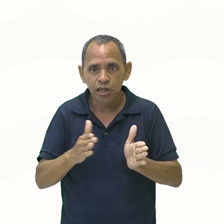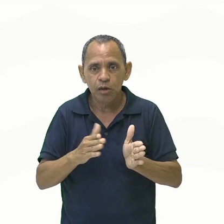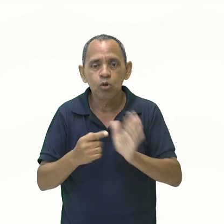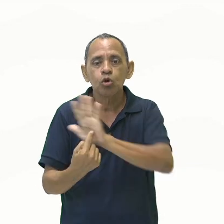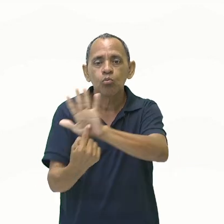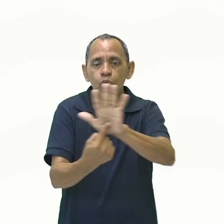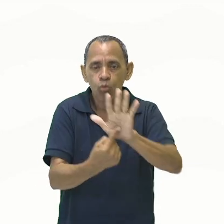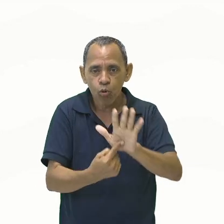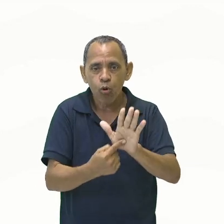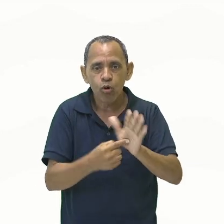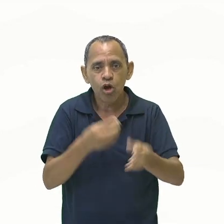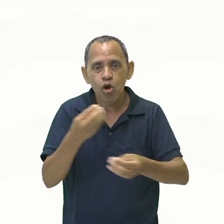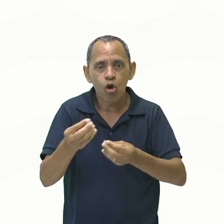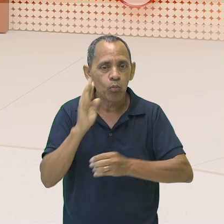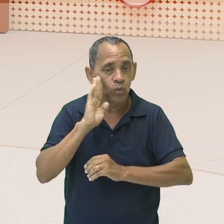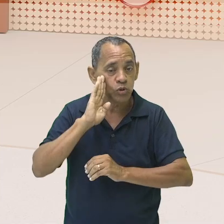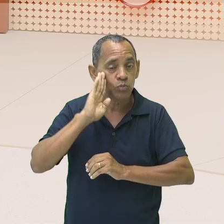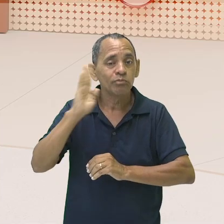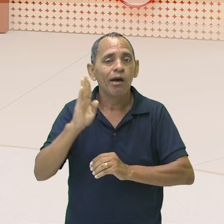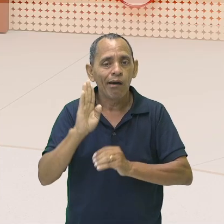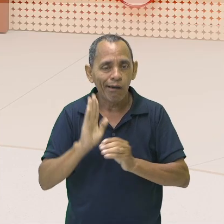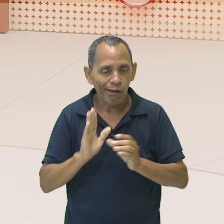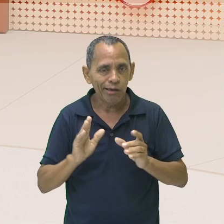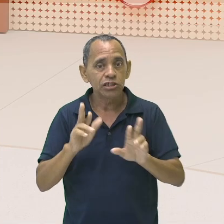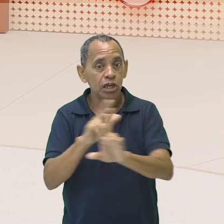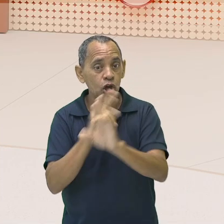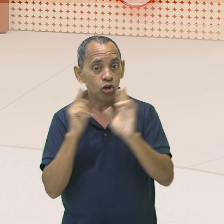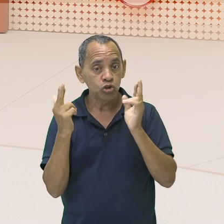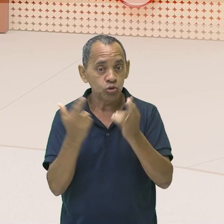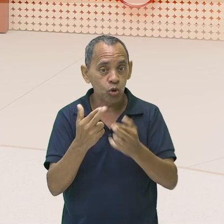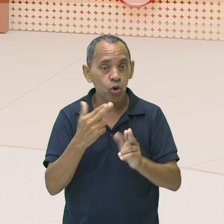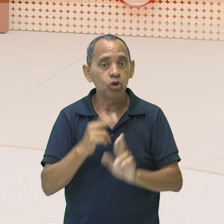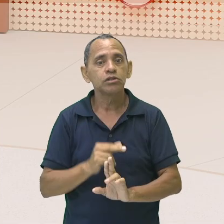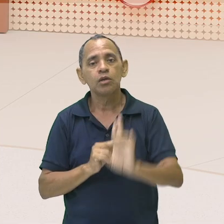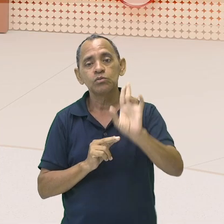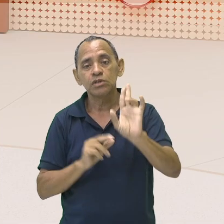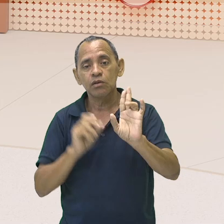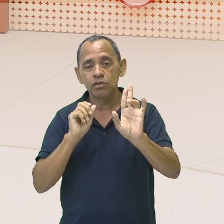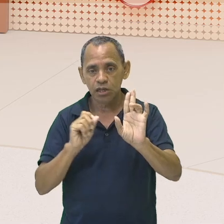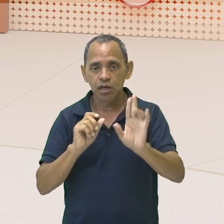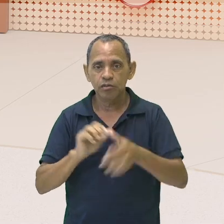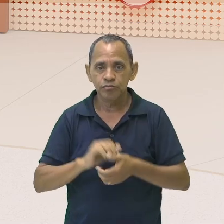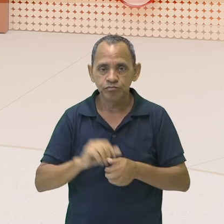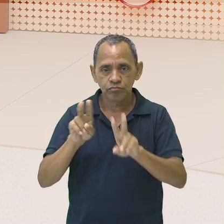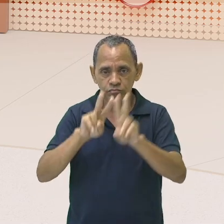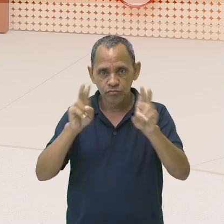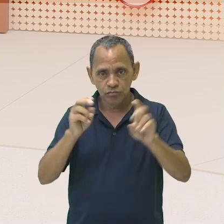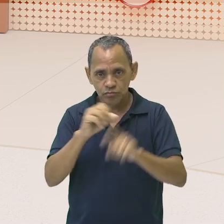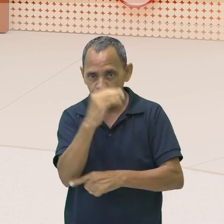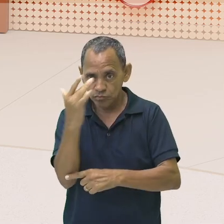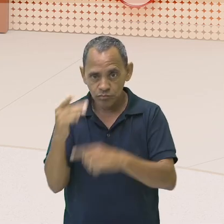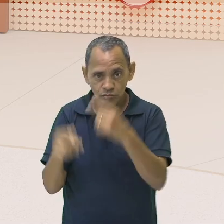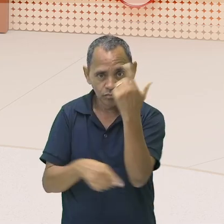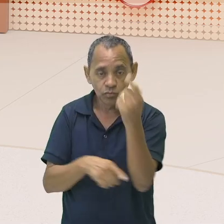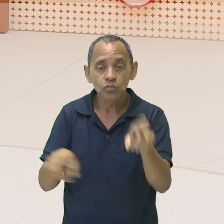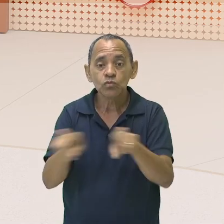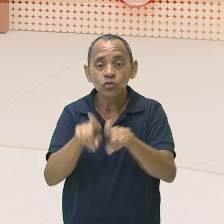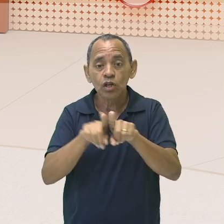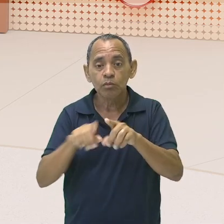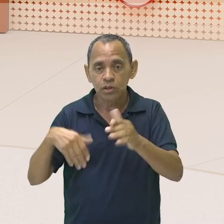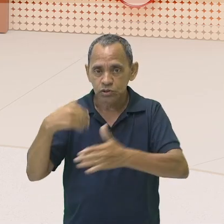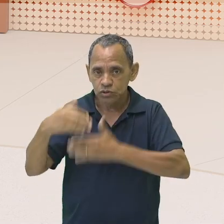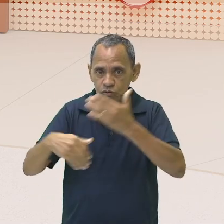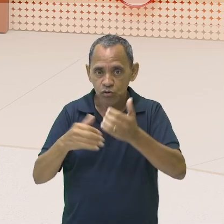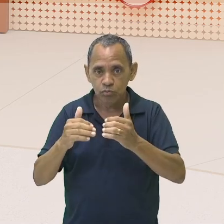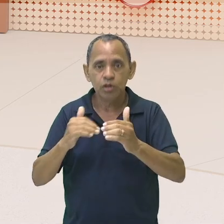cronológica dessas principais conferências que foram responsáveis por debater a questão ambiental e também trazer o desenvolvimento do